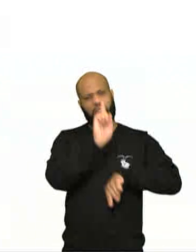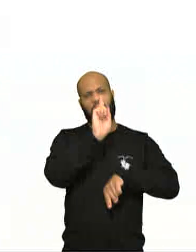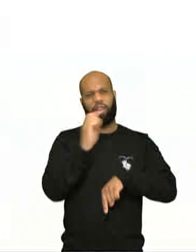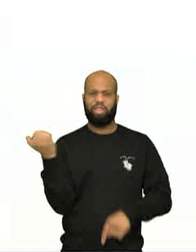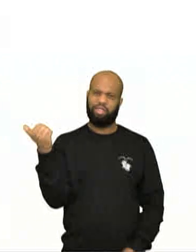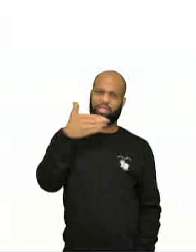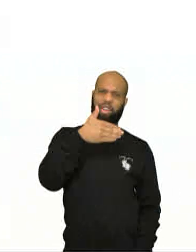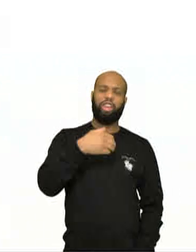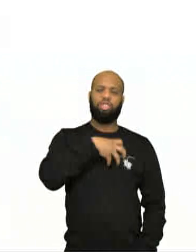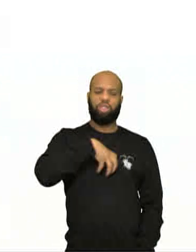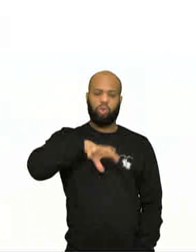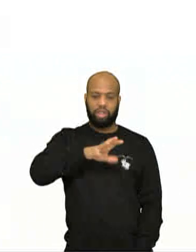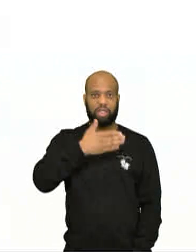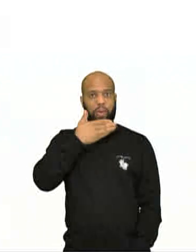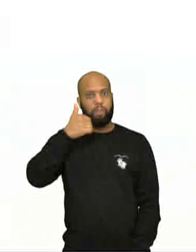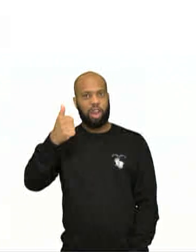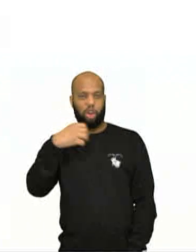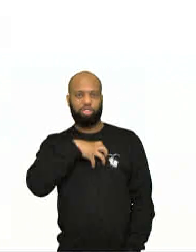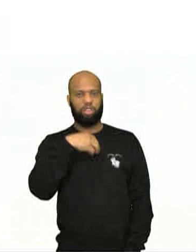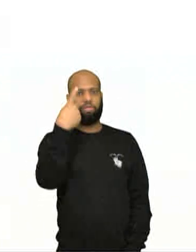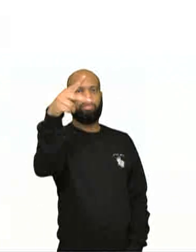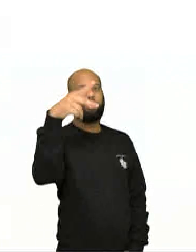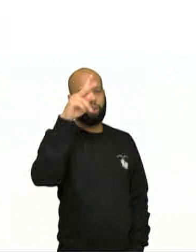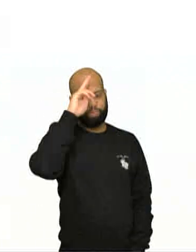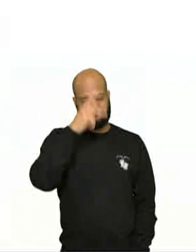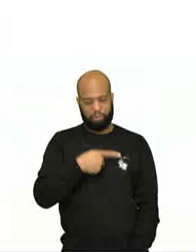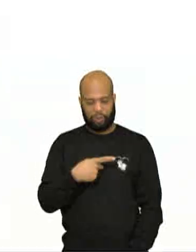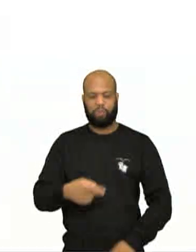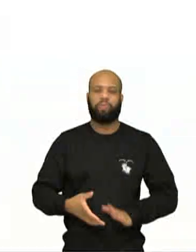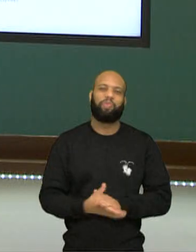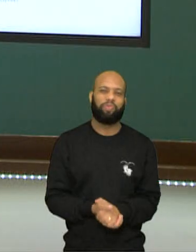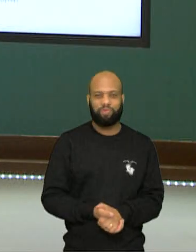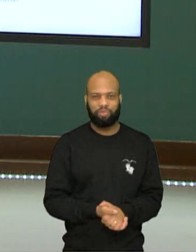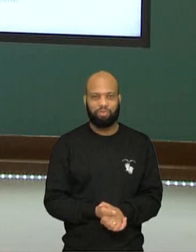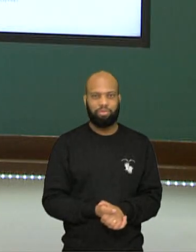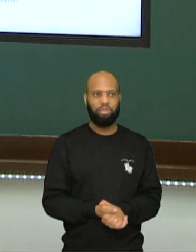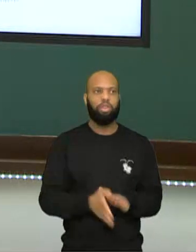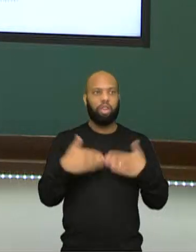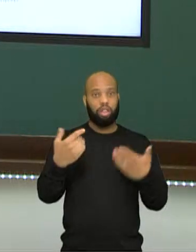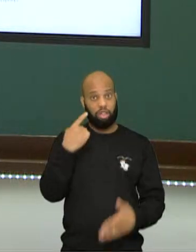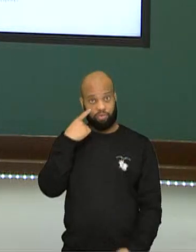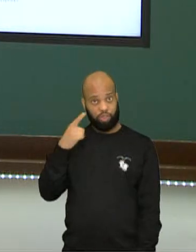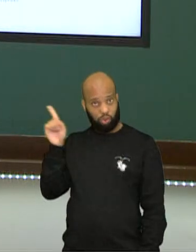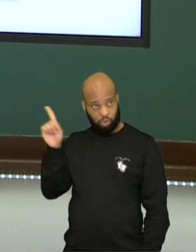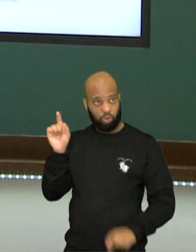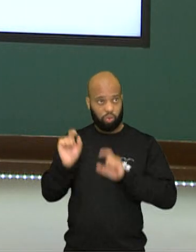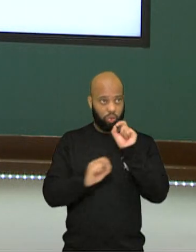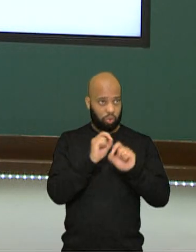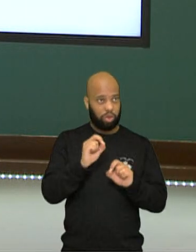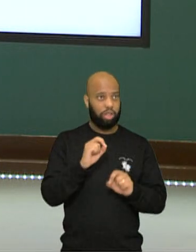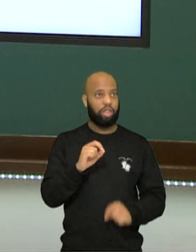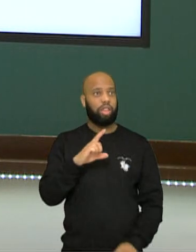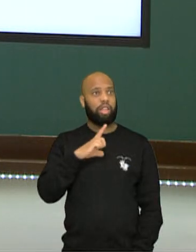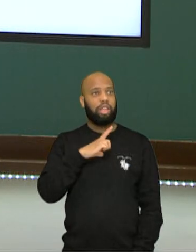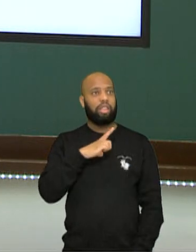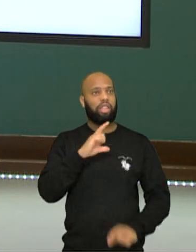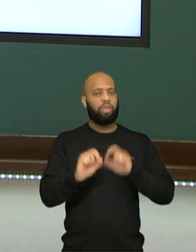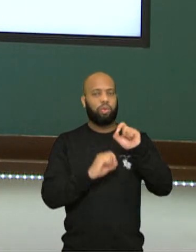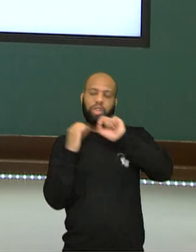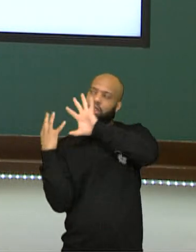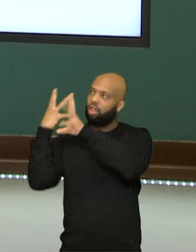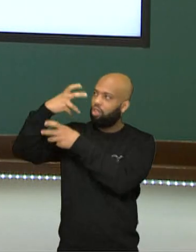de se tornar numa melhor versão de si próprio. Então, como você pode perceber, tem a